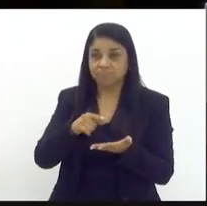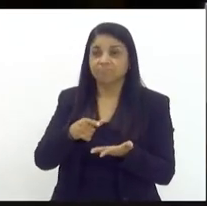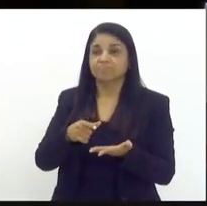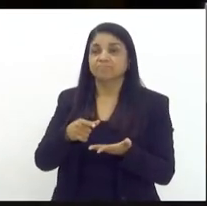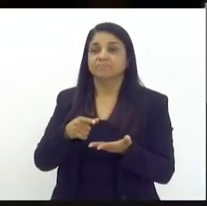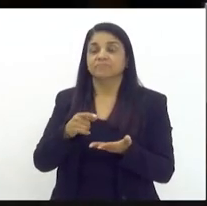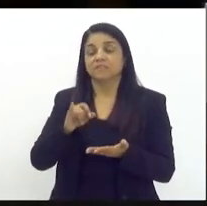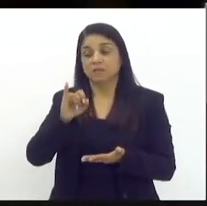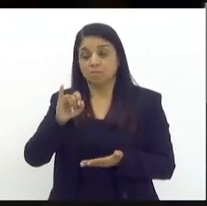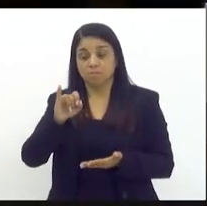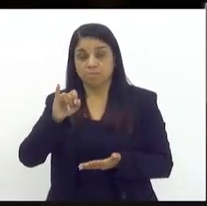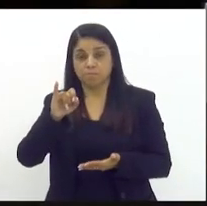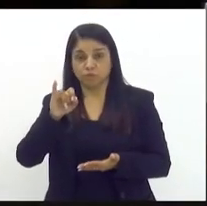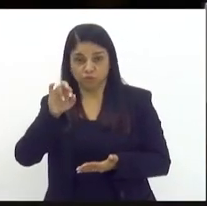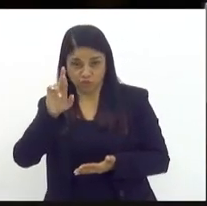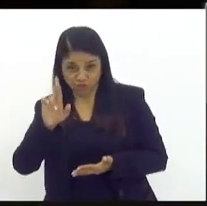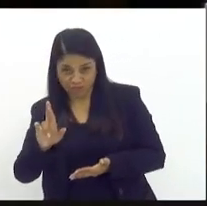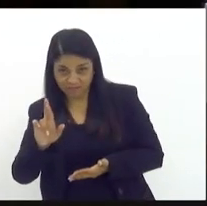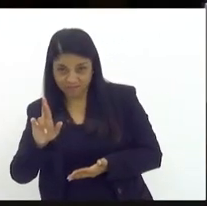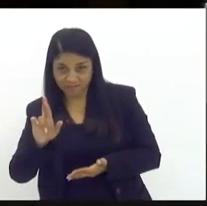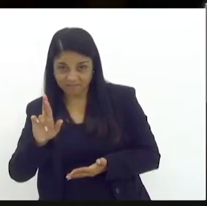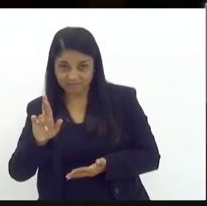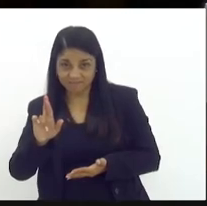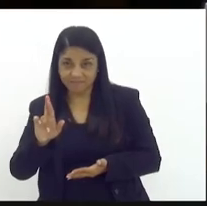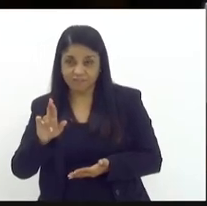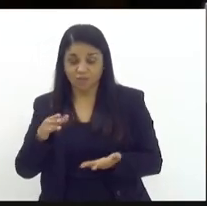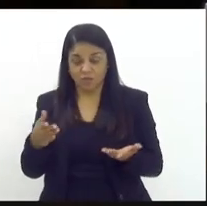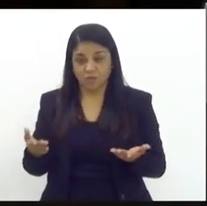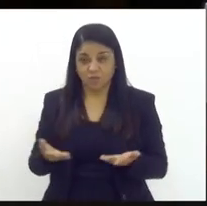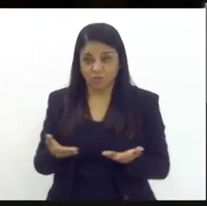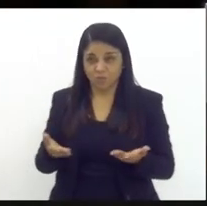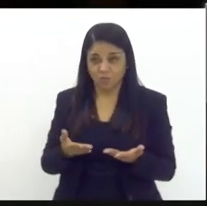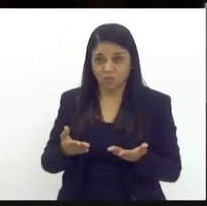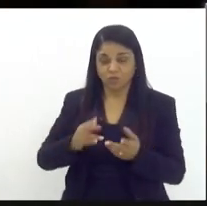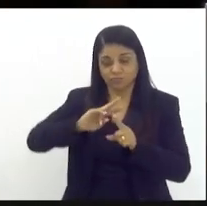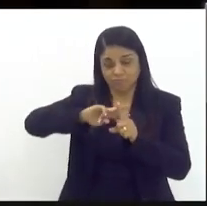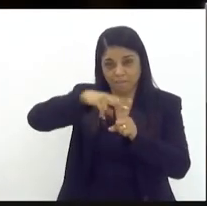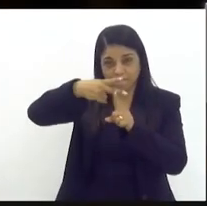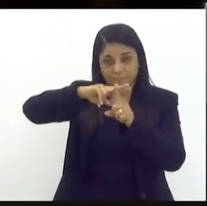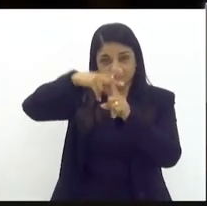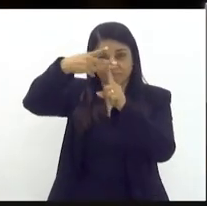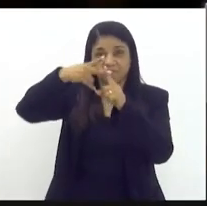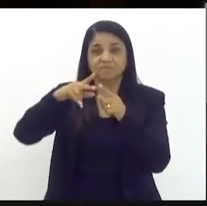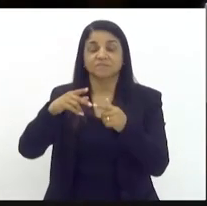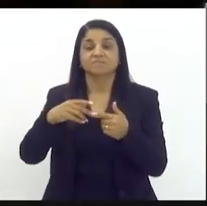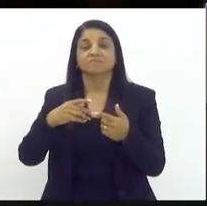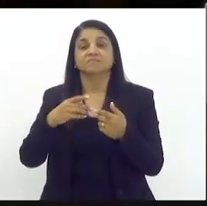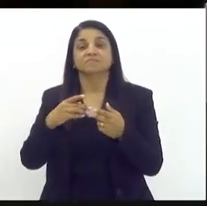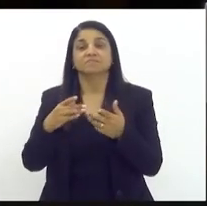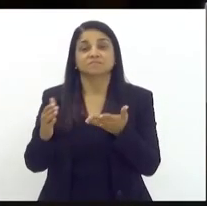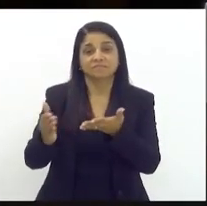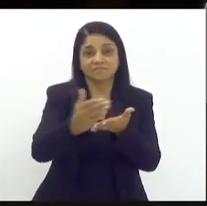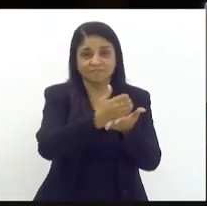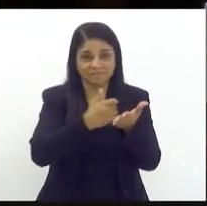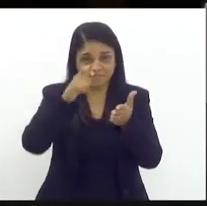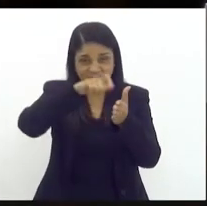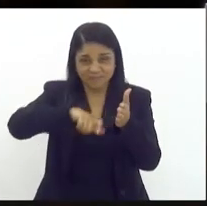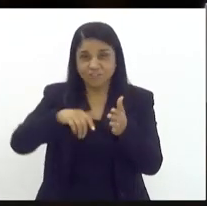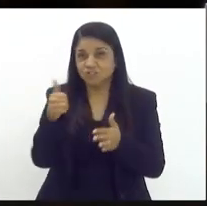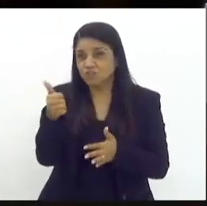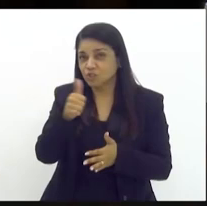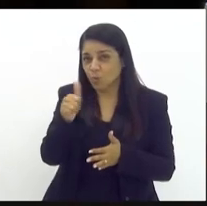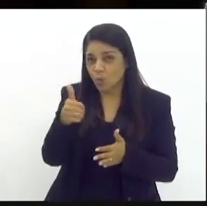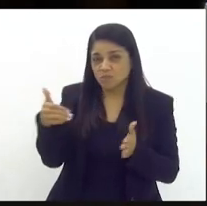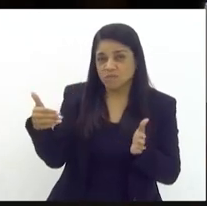Imposto de Renda hoje porque na hora que aumentar a tributação do da contribuição previdenciária de 11 para os meus